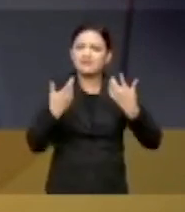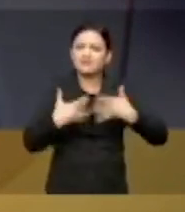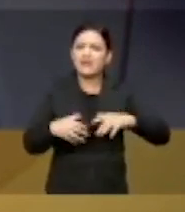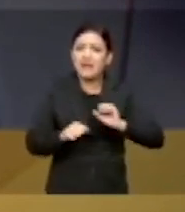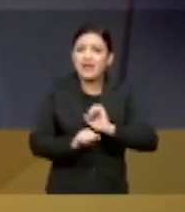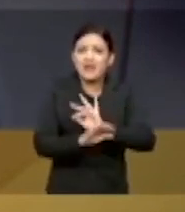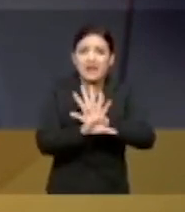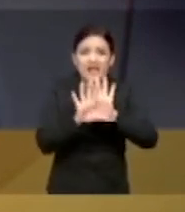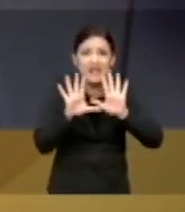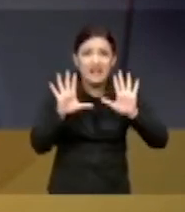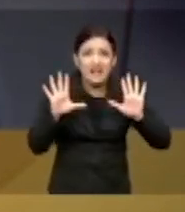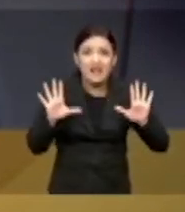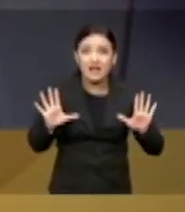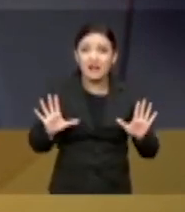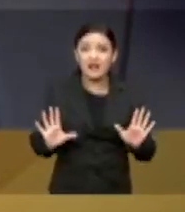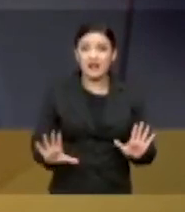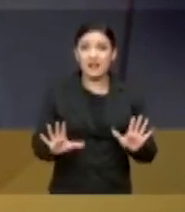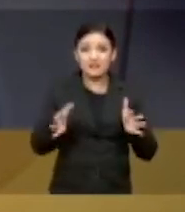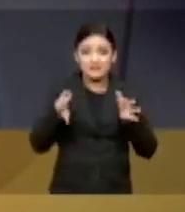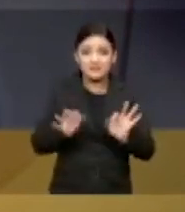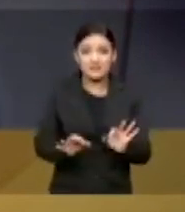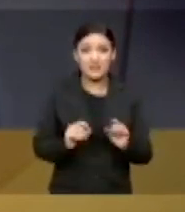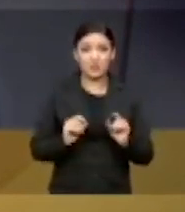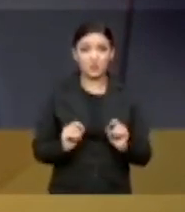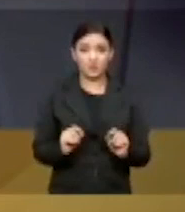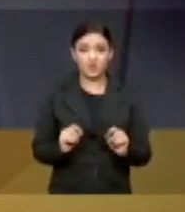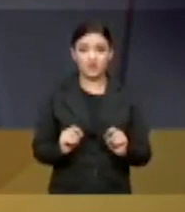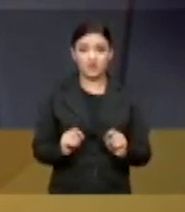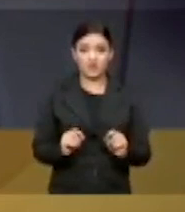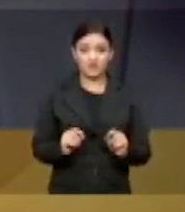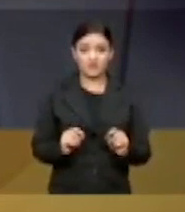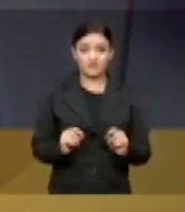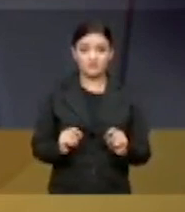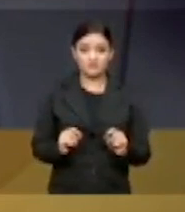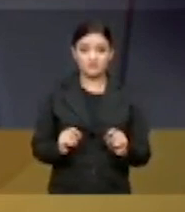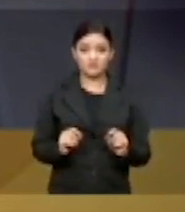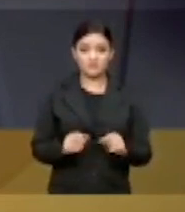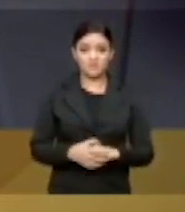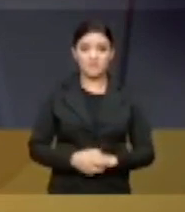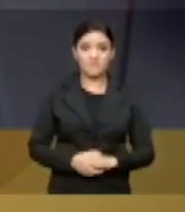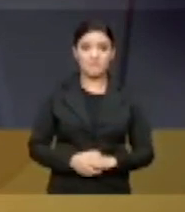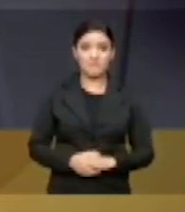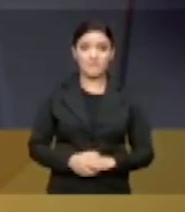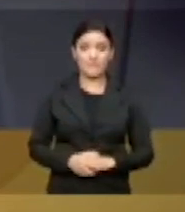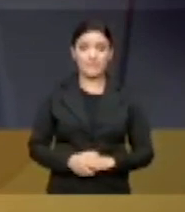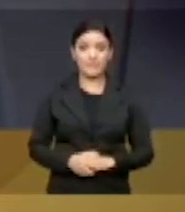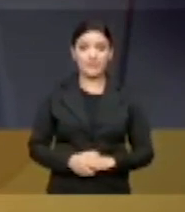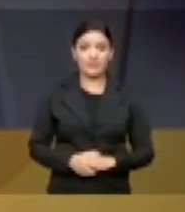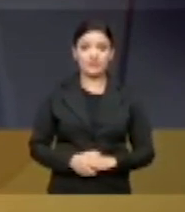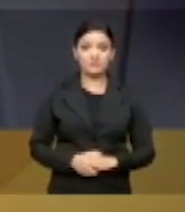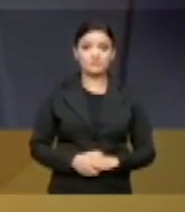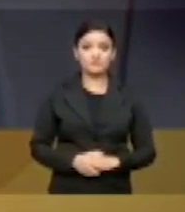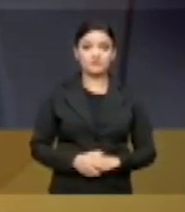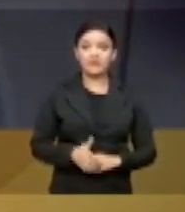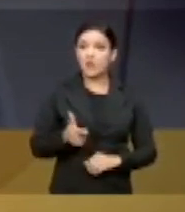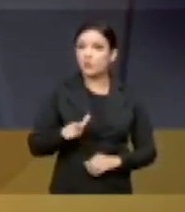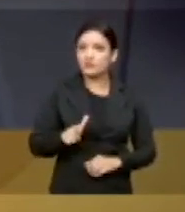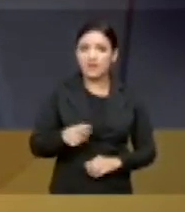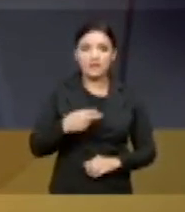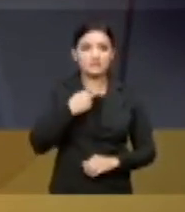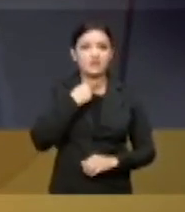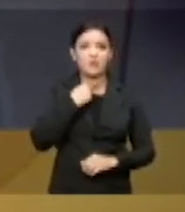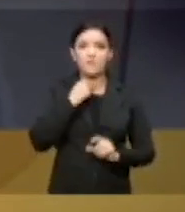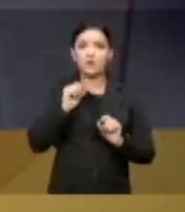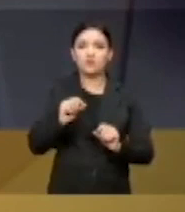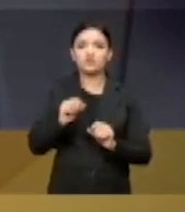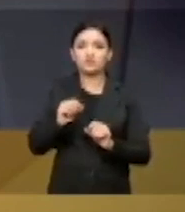claro, direto e objetivo. Não há, e nem sequer poderia haver, exclusão a priorística